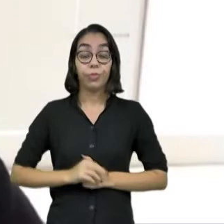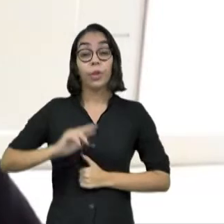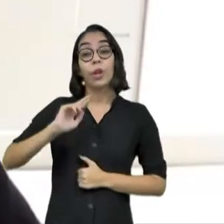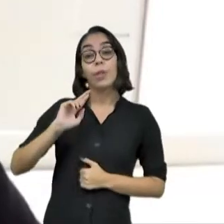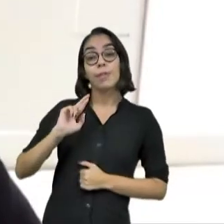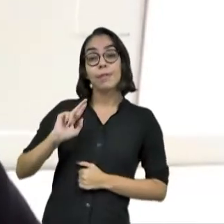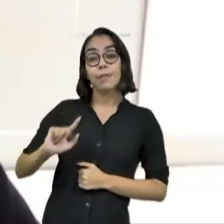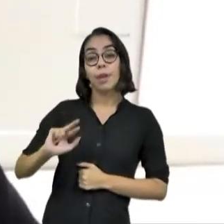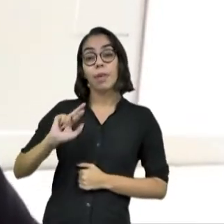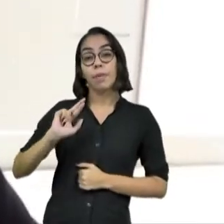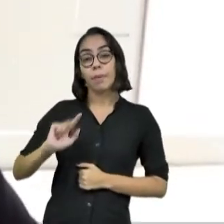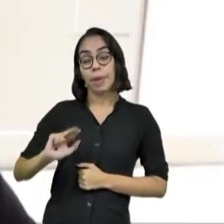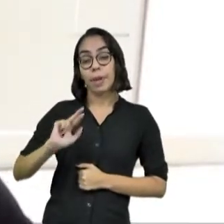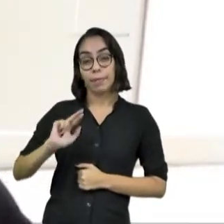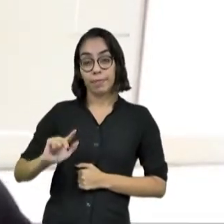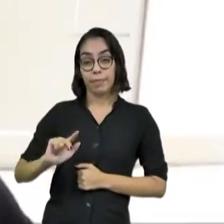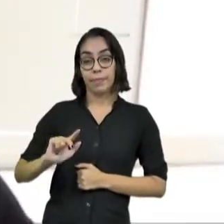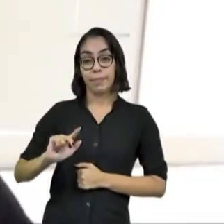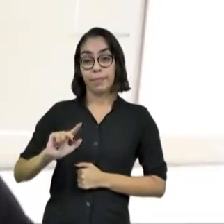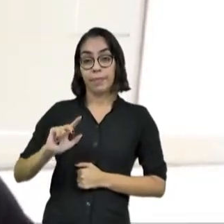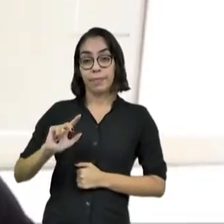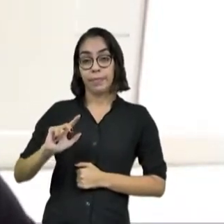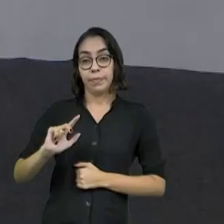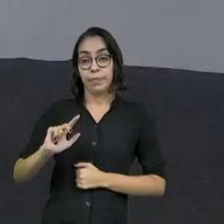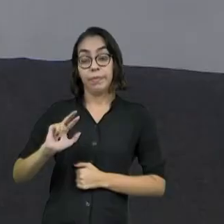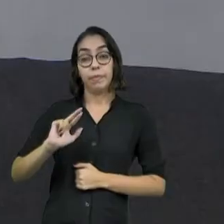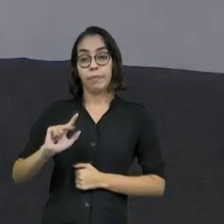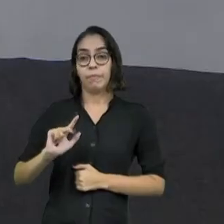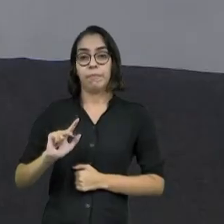isso de per si não é suficiente.